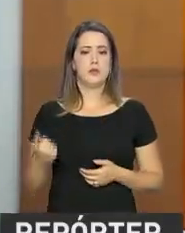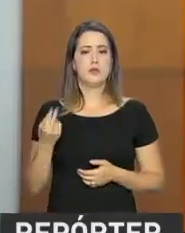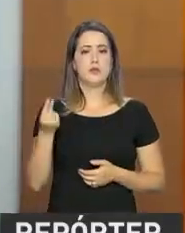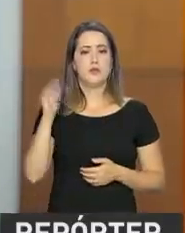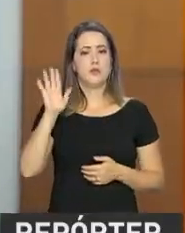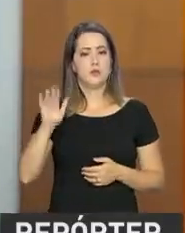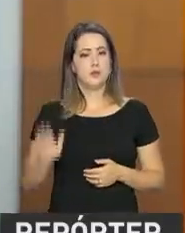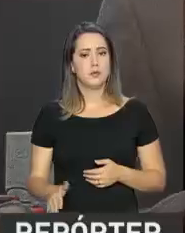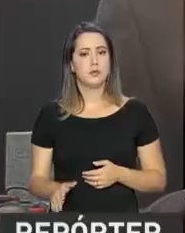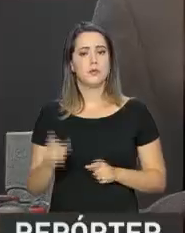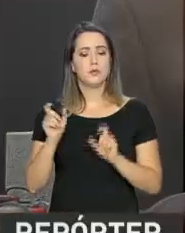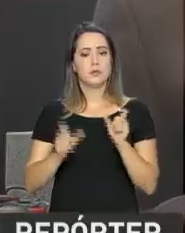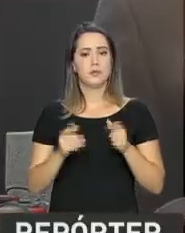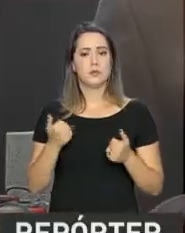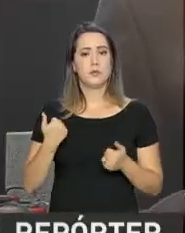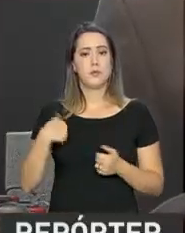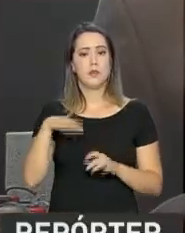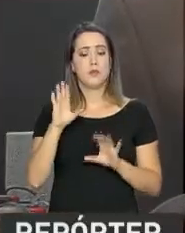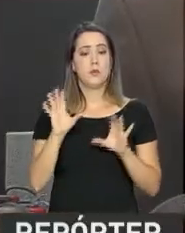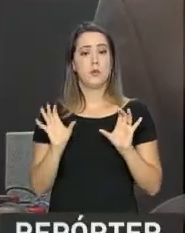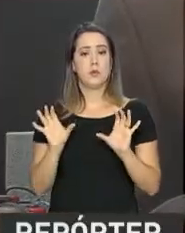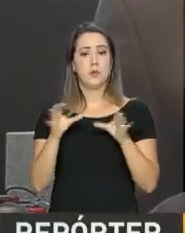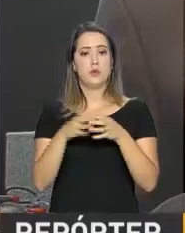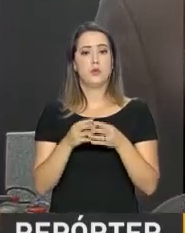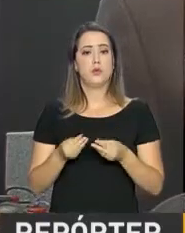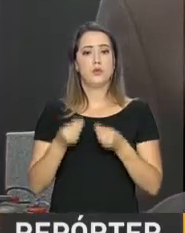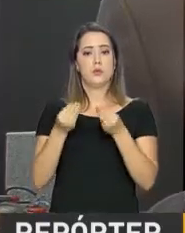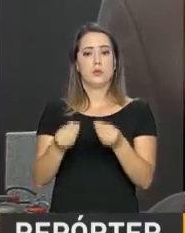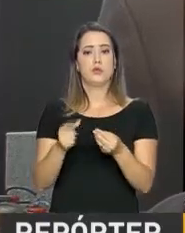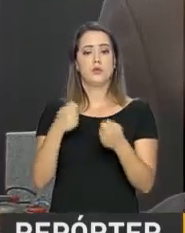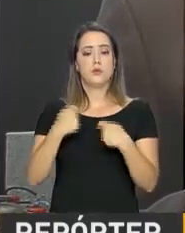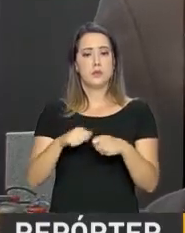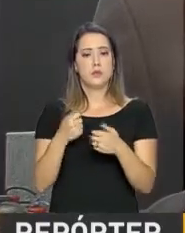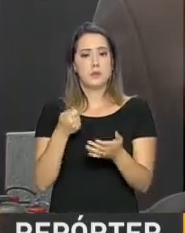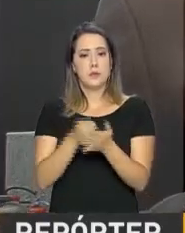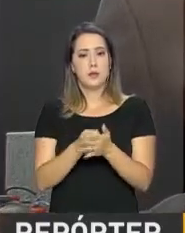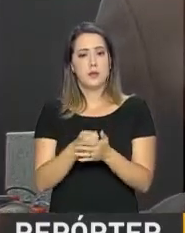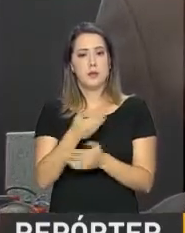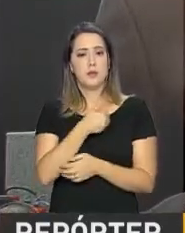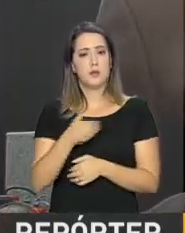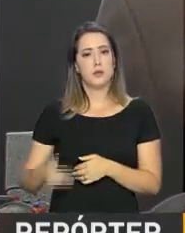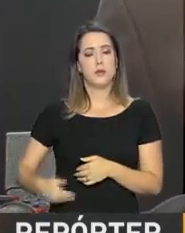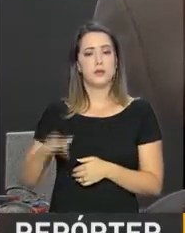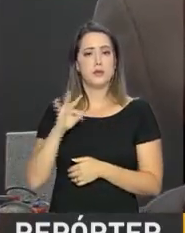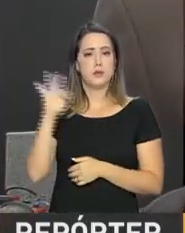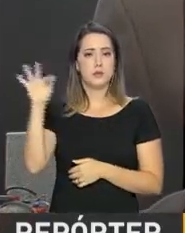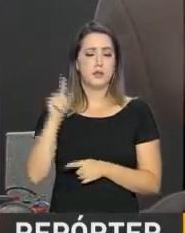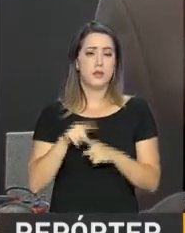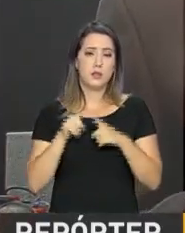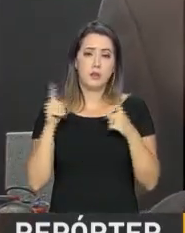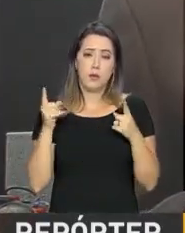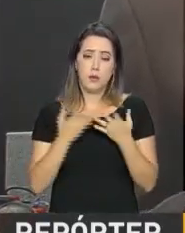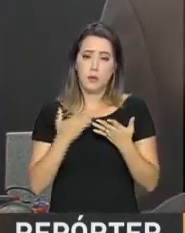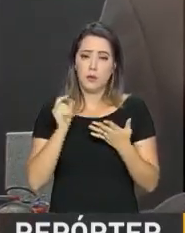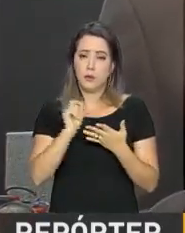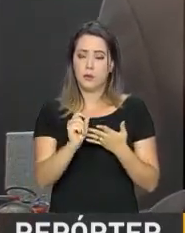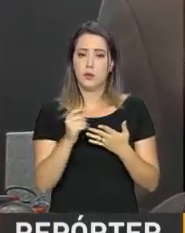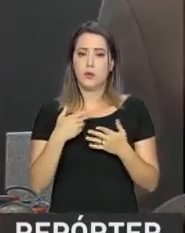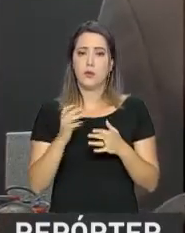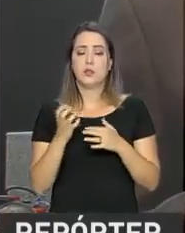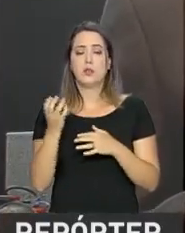barato para o cidadão a maior parte das garantias é bancada pela união mas agora o governo federal quer que o setor privado